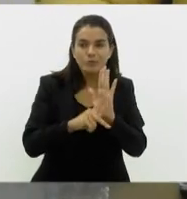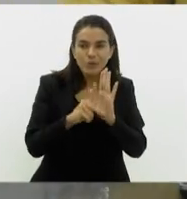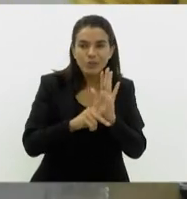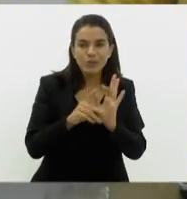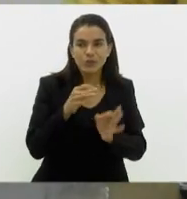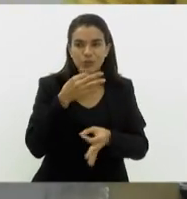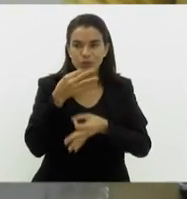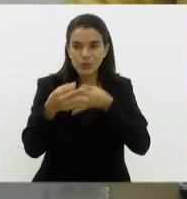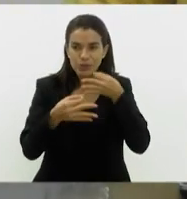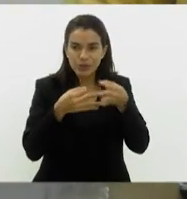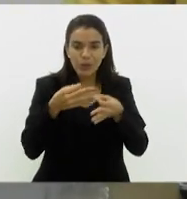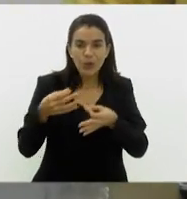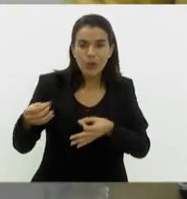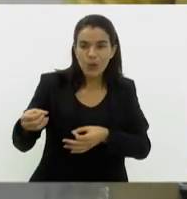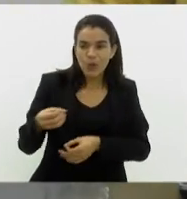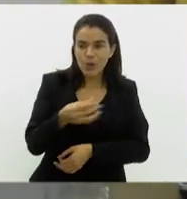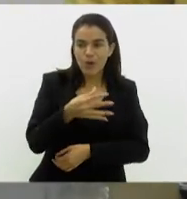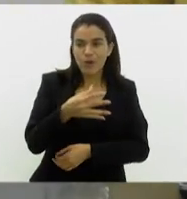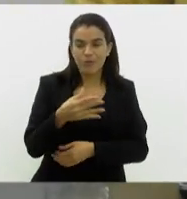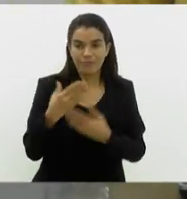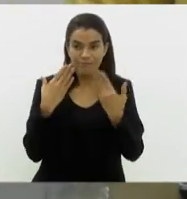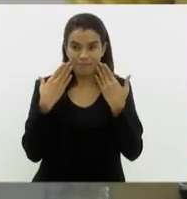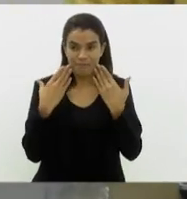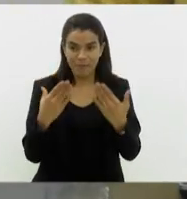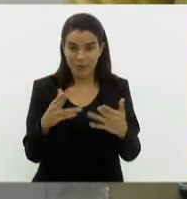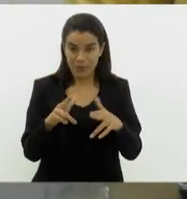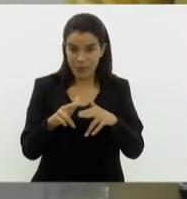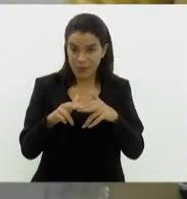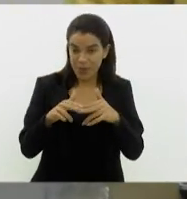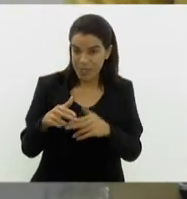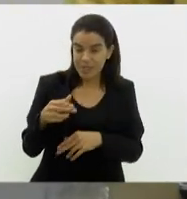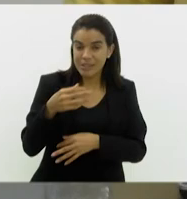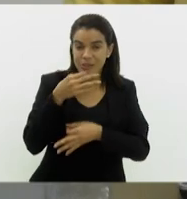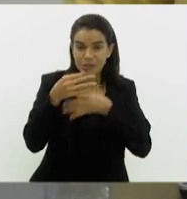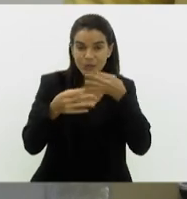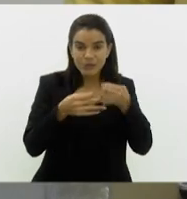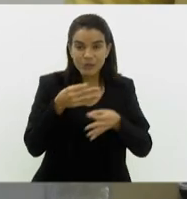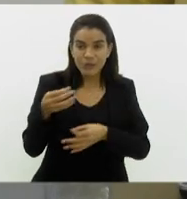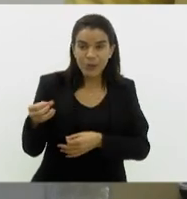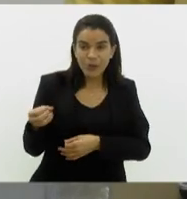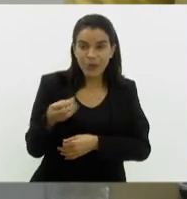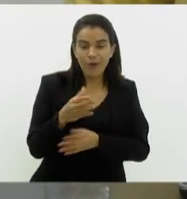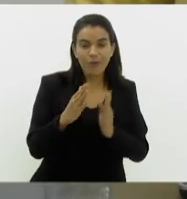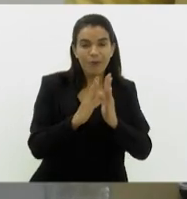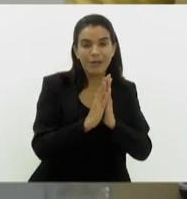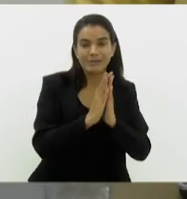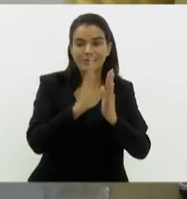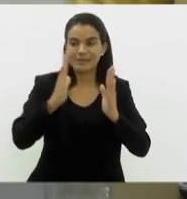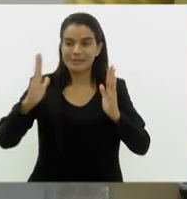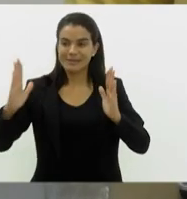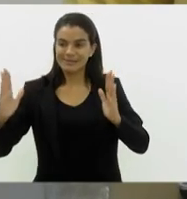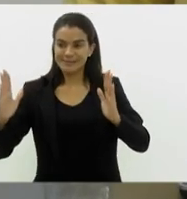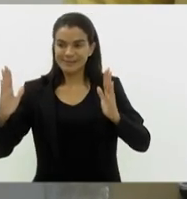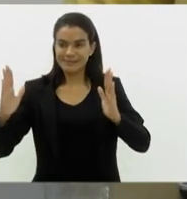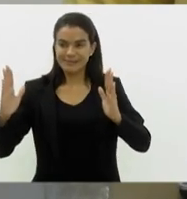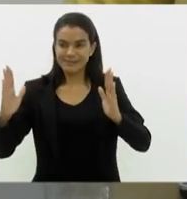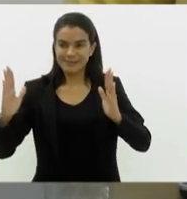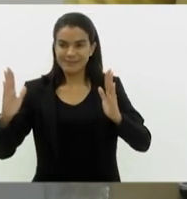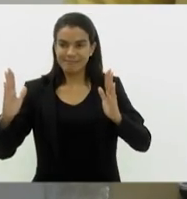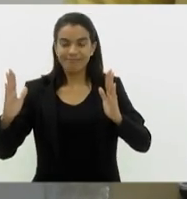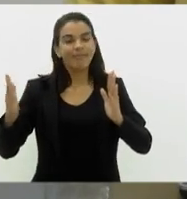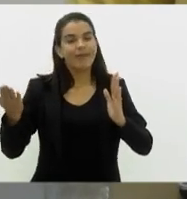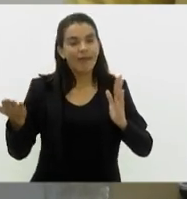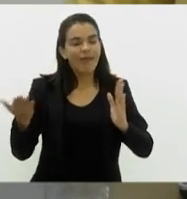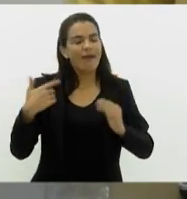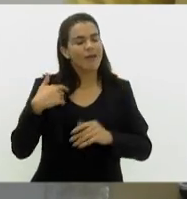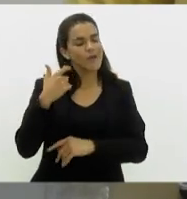sugestões novas que eu teria apresentado e por causa dessas sugestões novas o prazo então teria que ser ampliado E aí